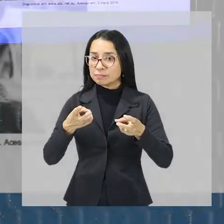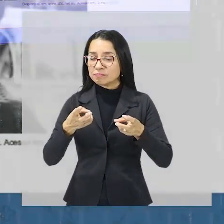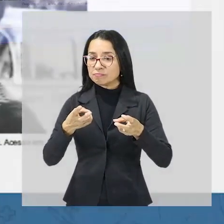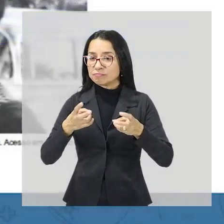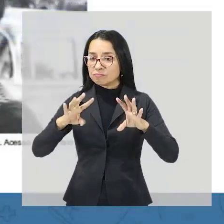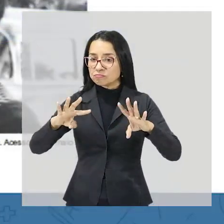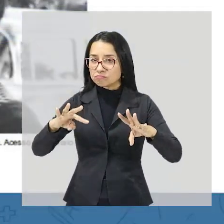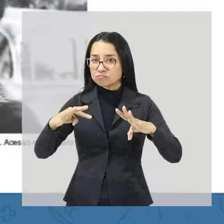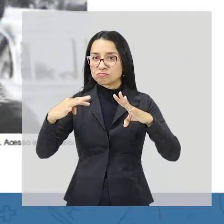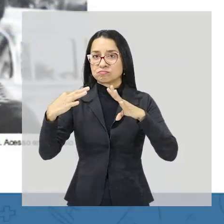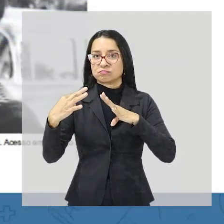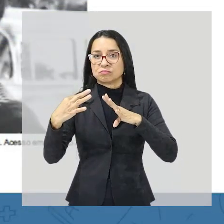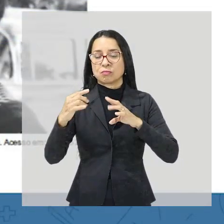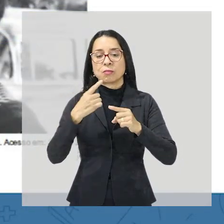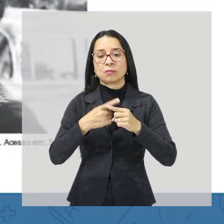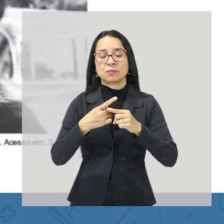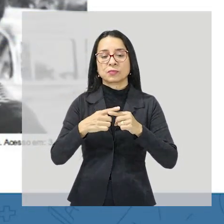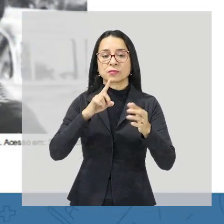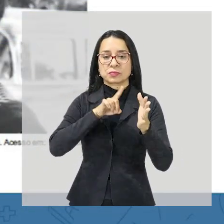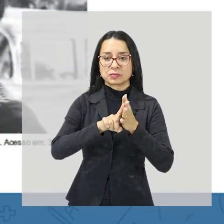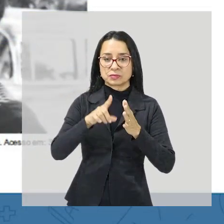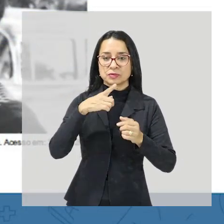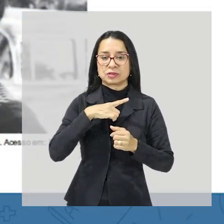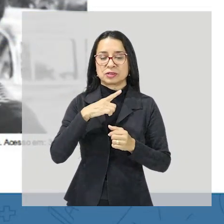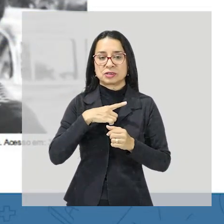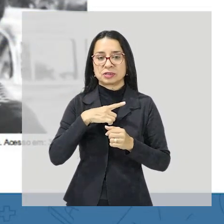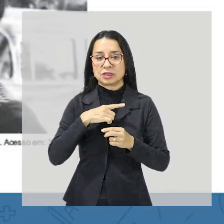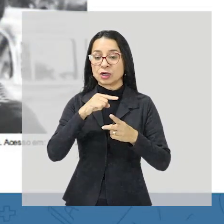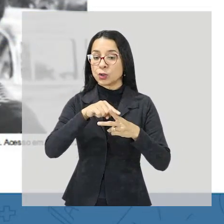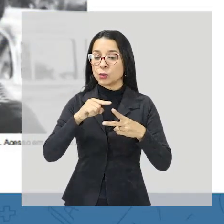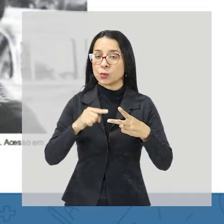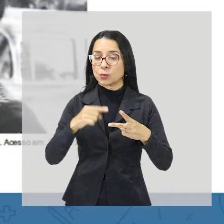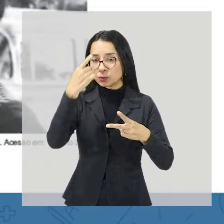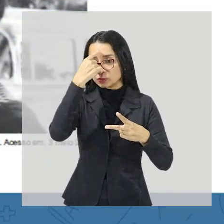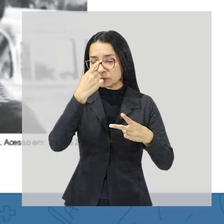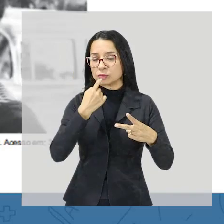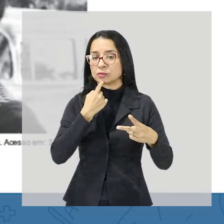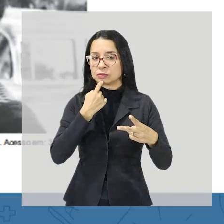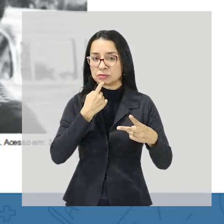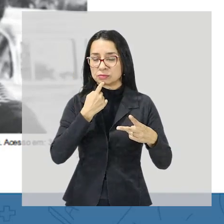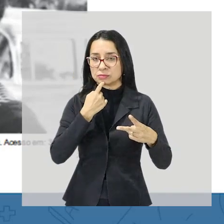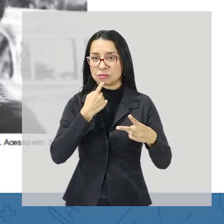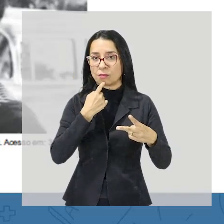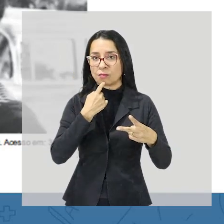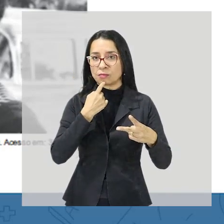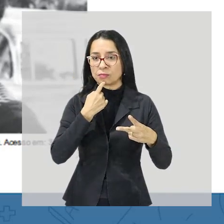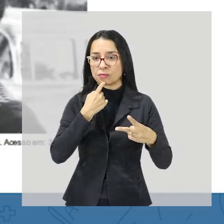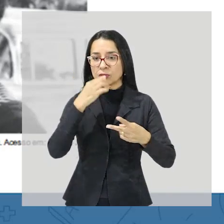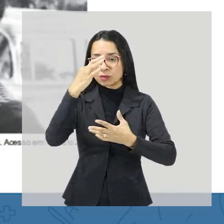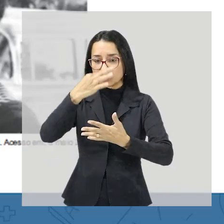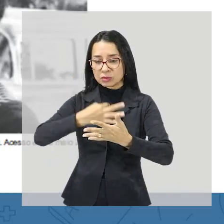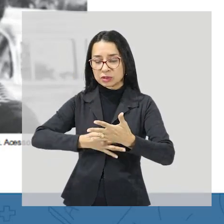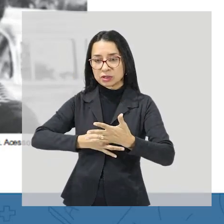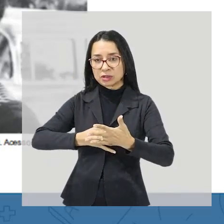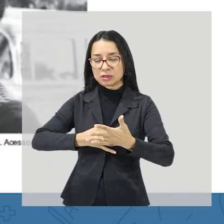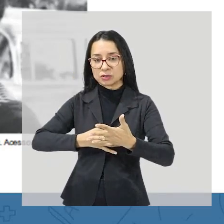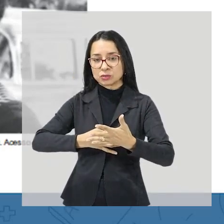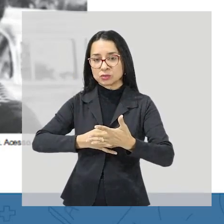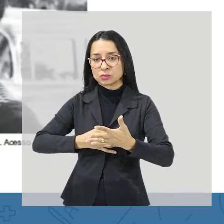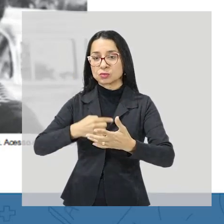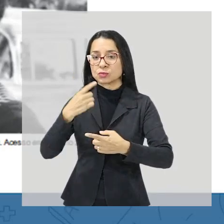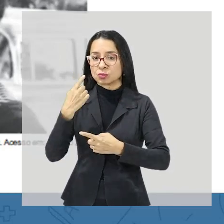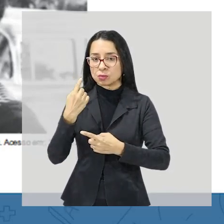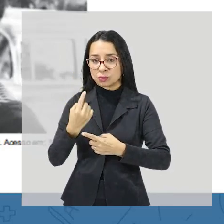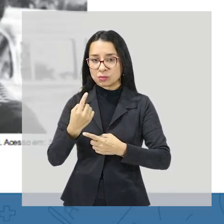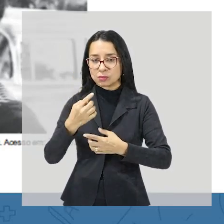bastante atenção, porque é uma questão que traz 2 figuras. O texto 1 e o texto